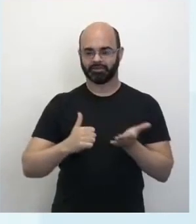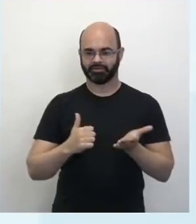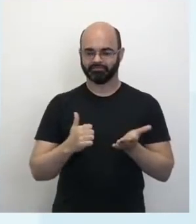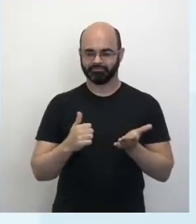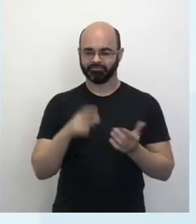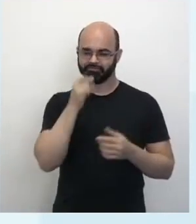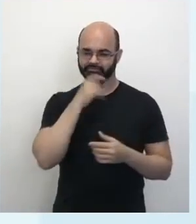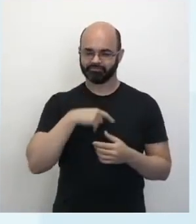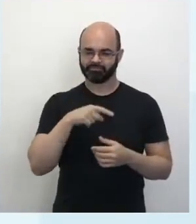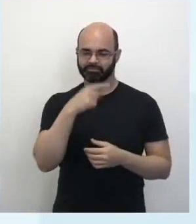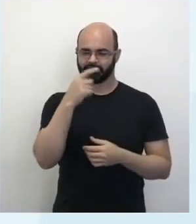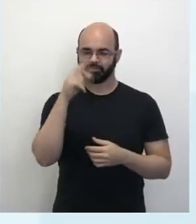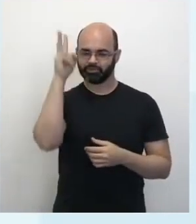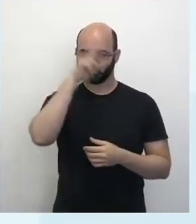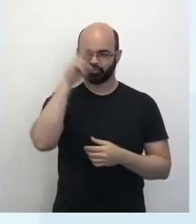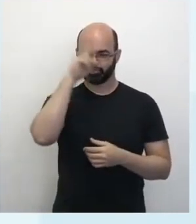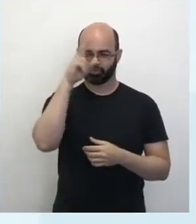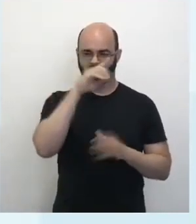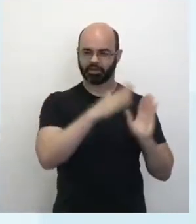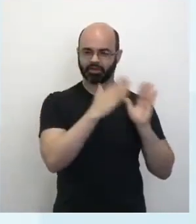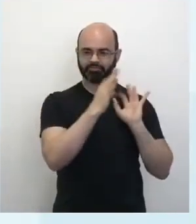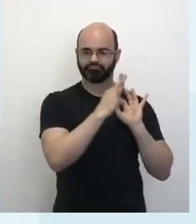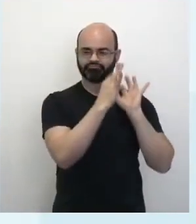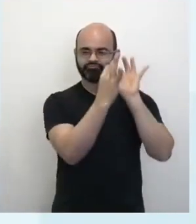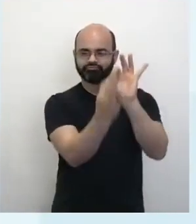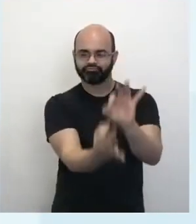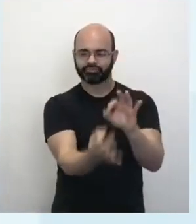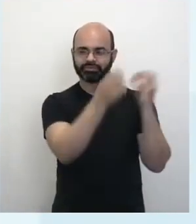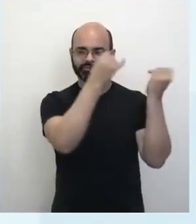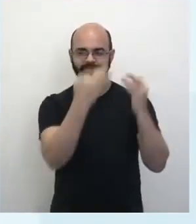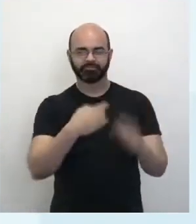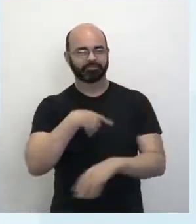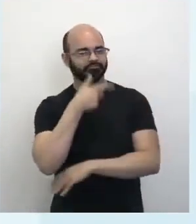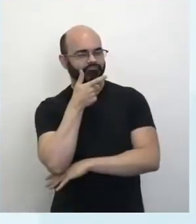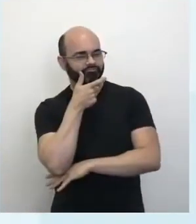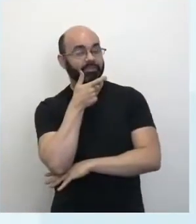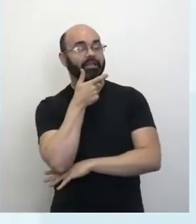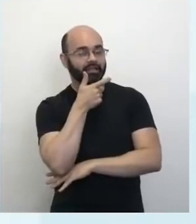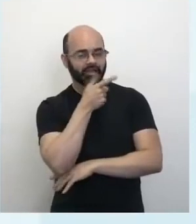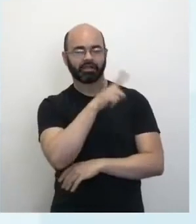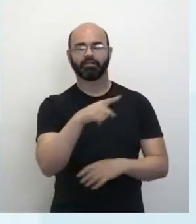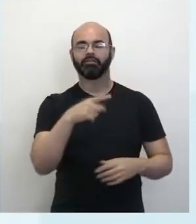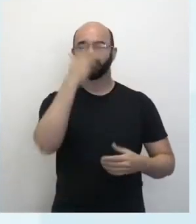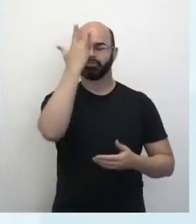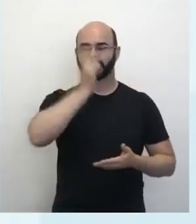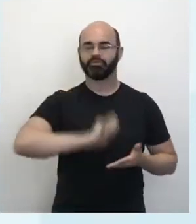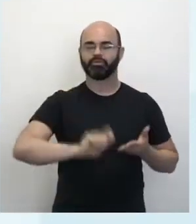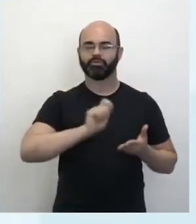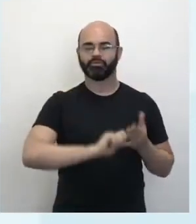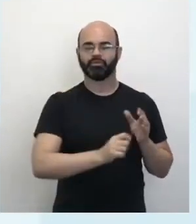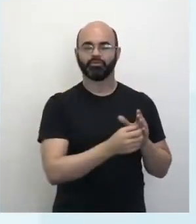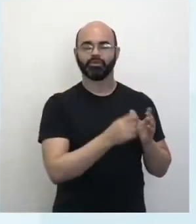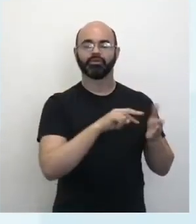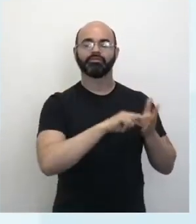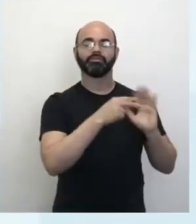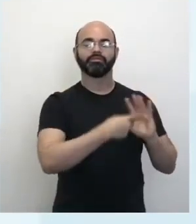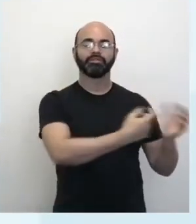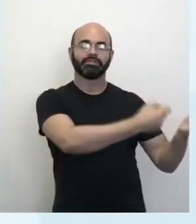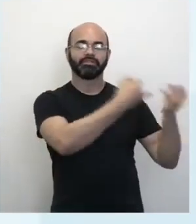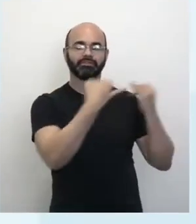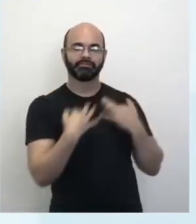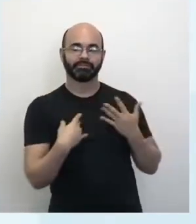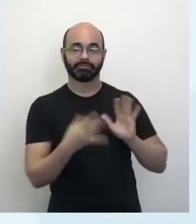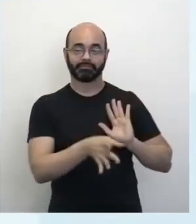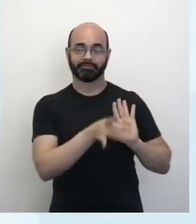nós podemos perceber qual a intenção, né, qual a intencionalidade do autor. Ou seja, na prosopopeia, nas